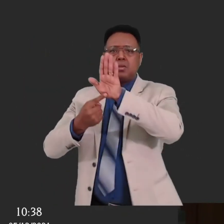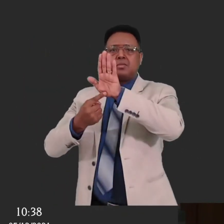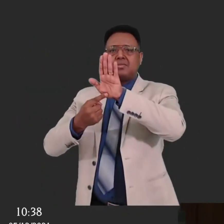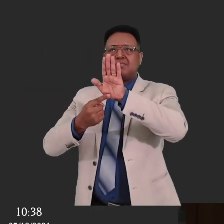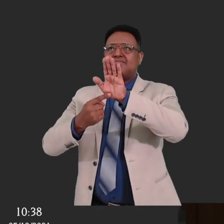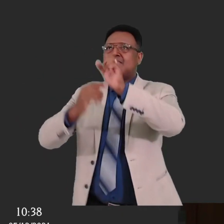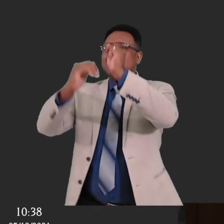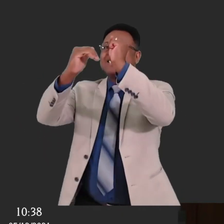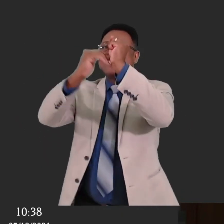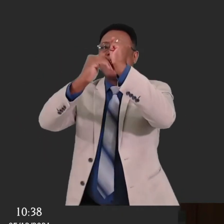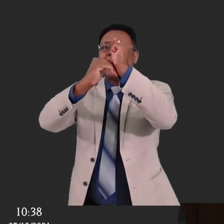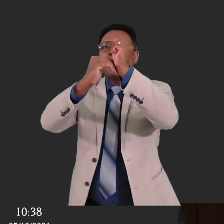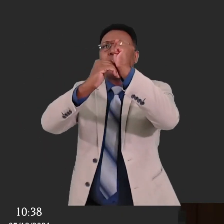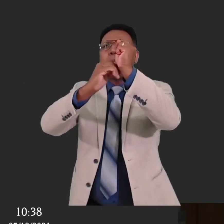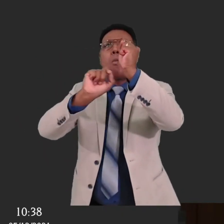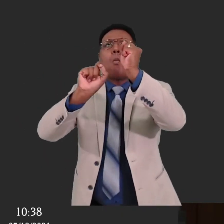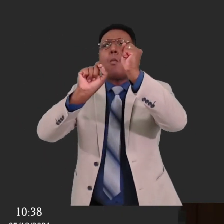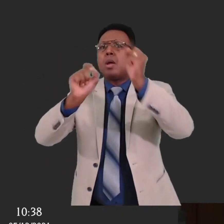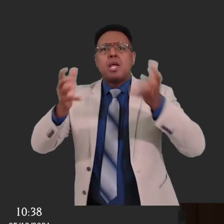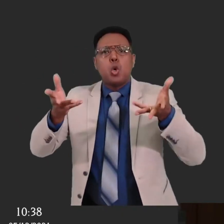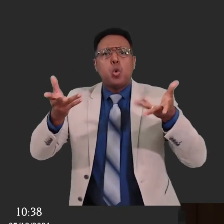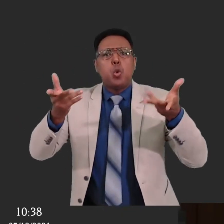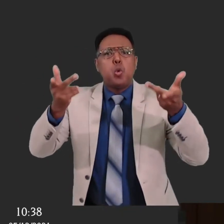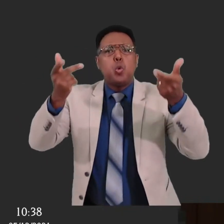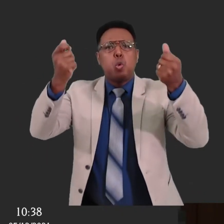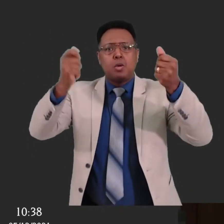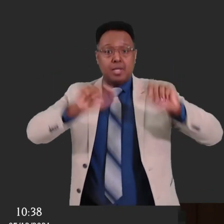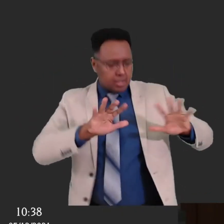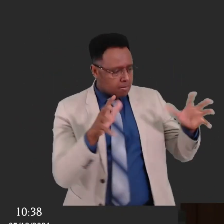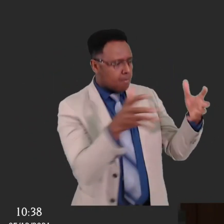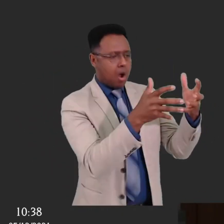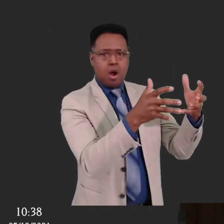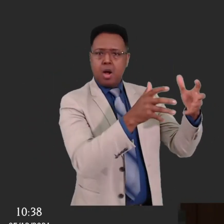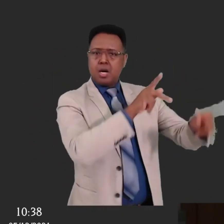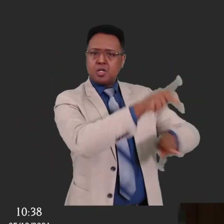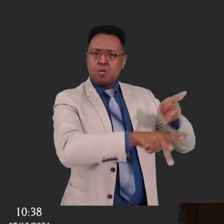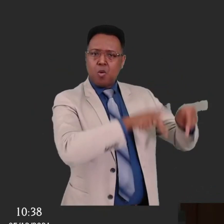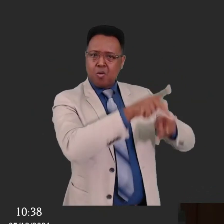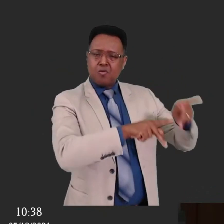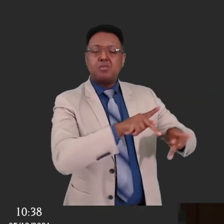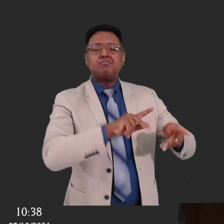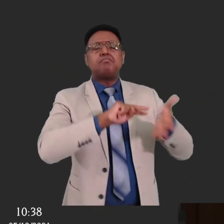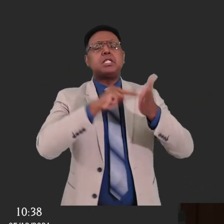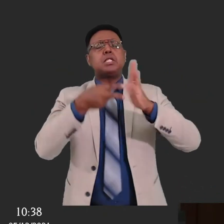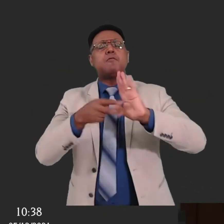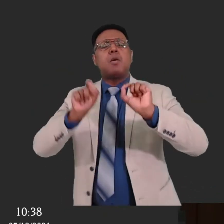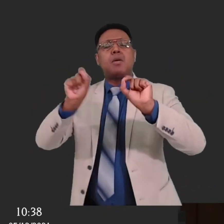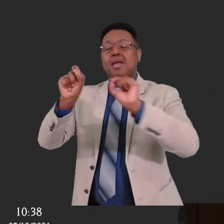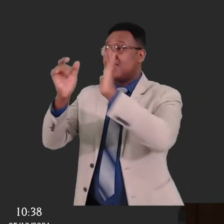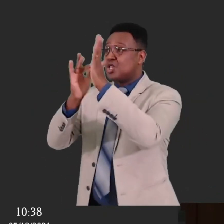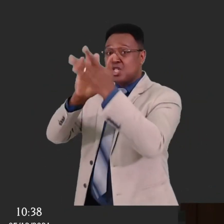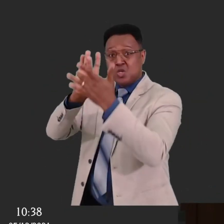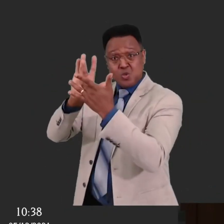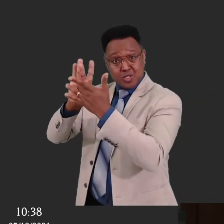deste mistério entre os gentios, que é Cristo em vós, esperança da glória, a